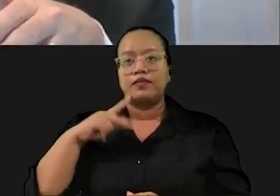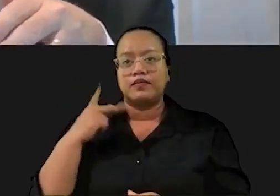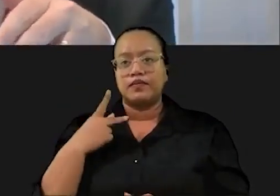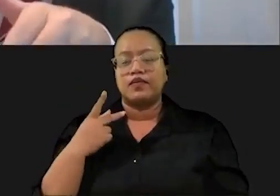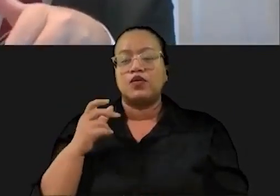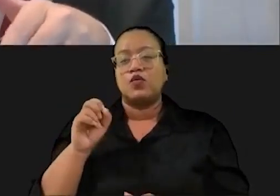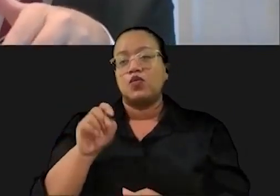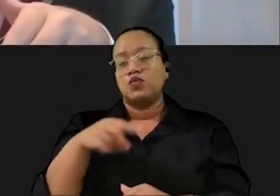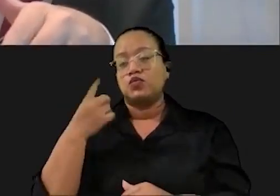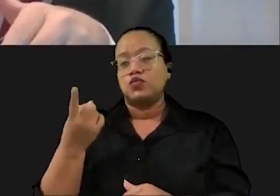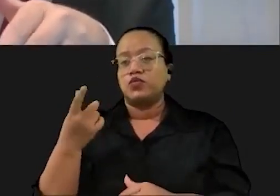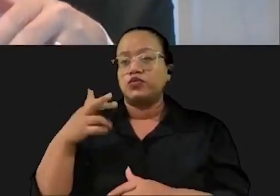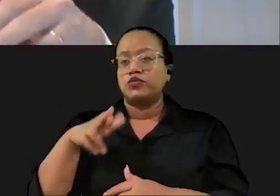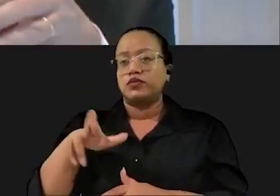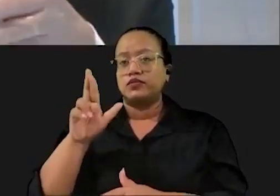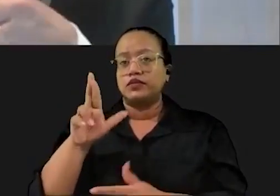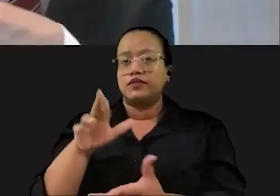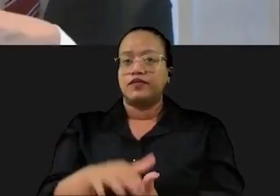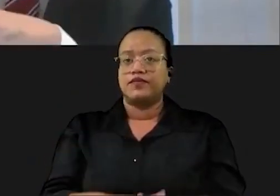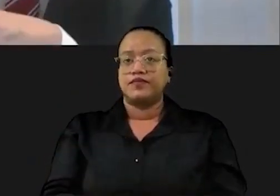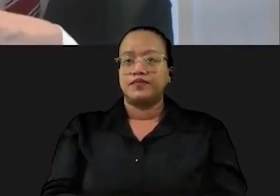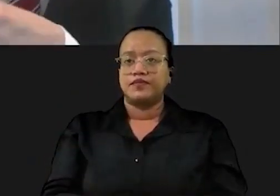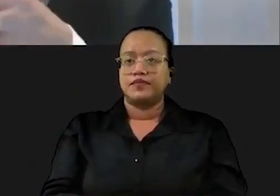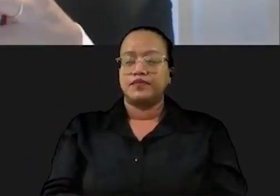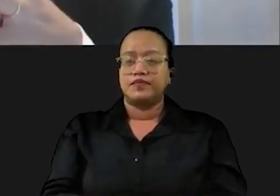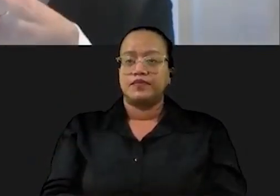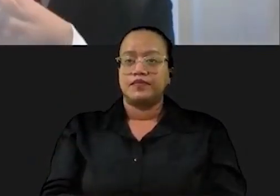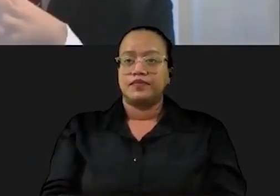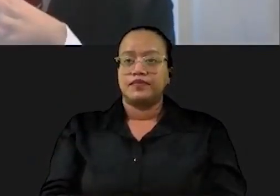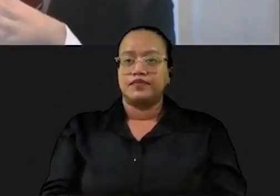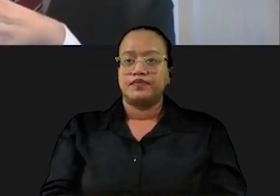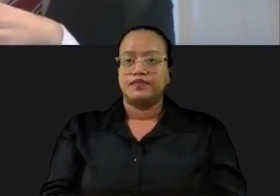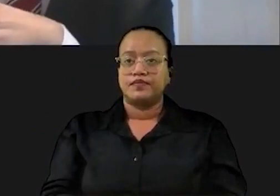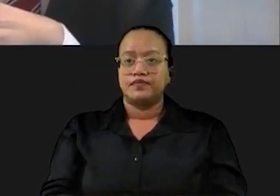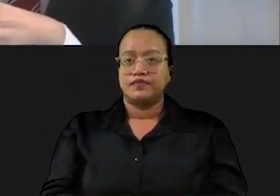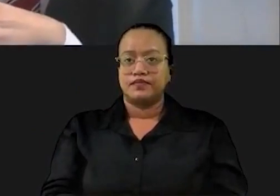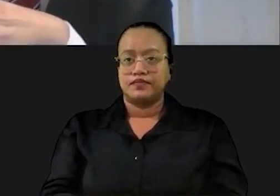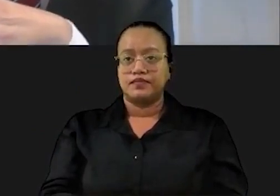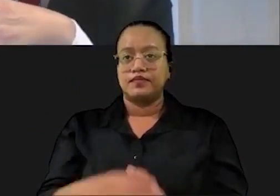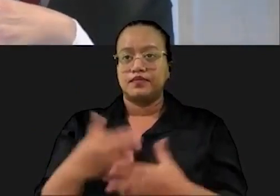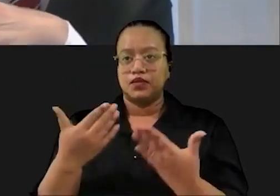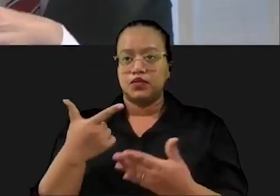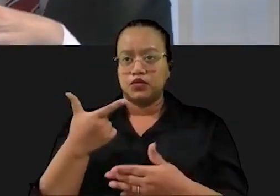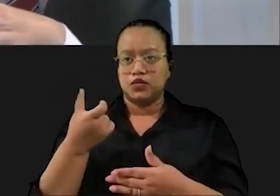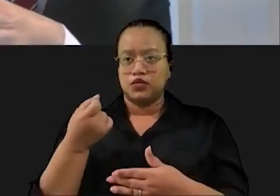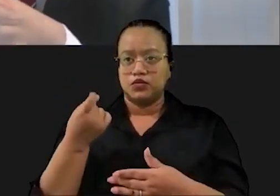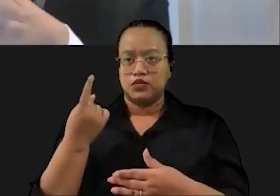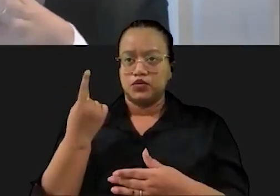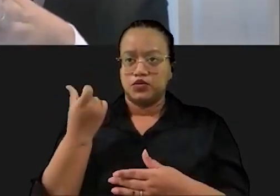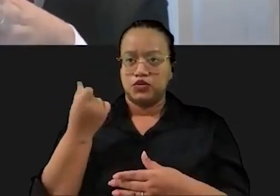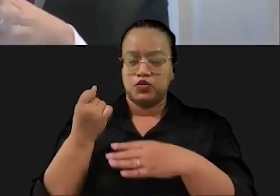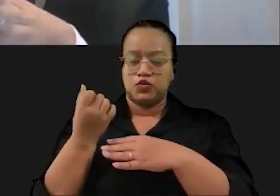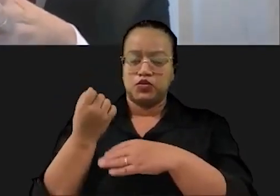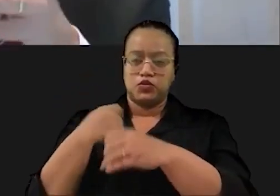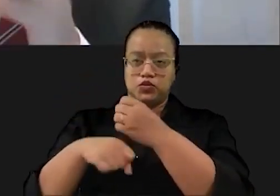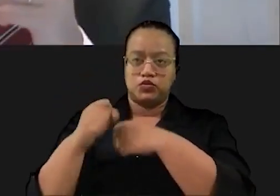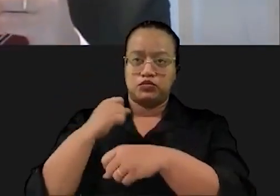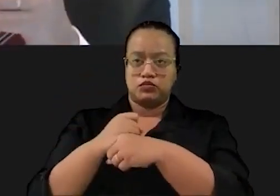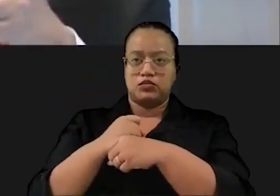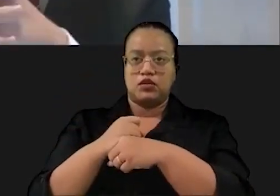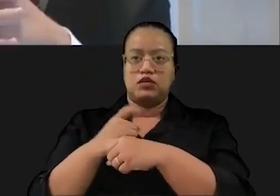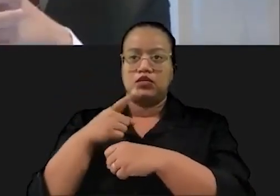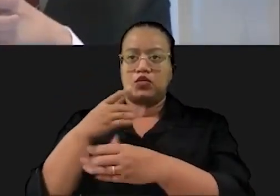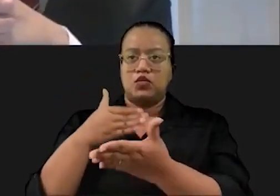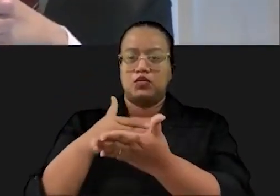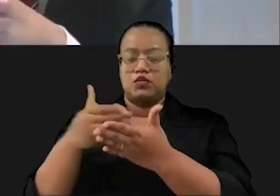essa origem da pauta pensão de 2018, ela sofreu uma evolução a partir do projeto piloto de núcleo de justiça 4.0, né, aqui na